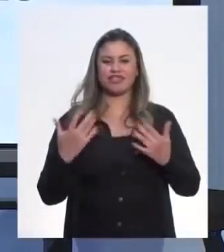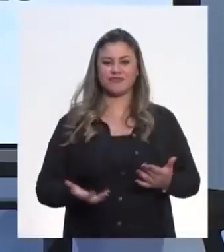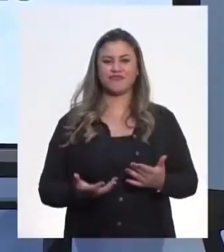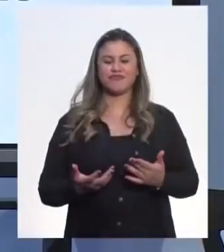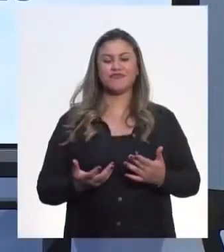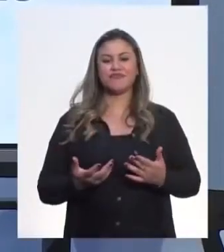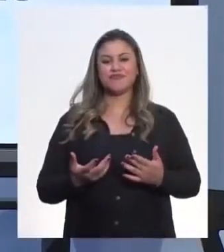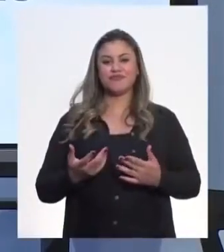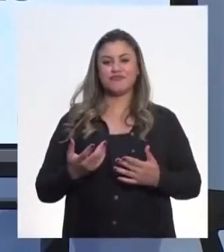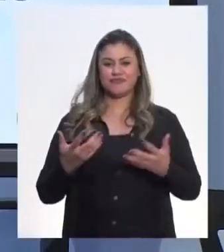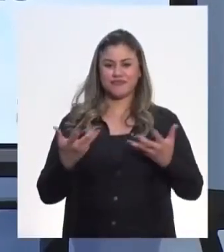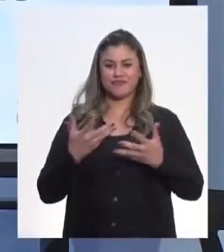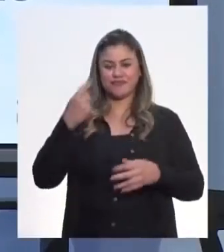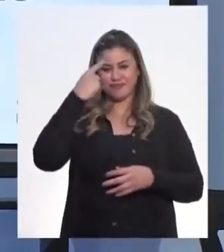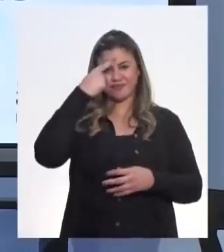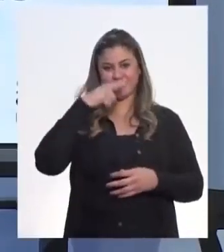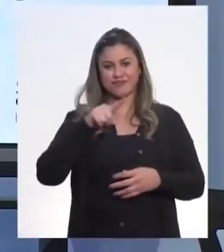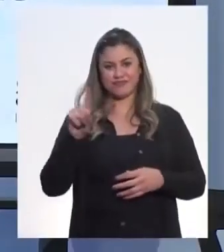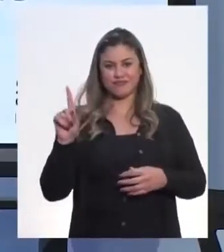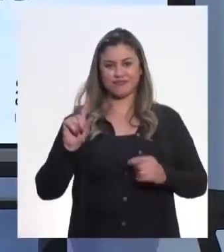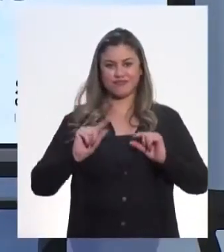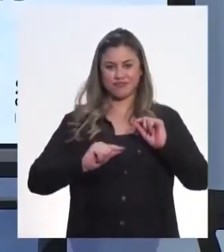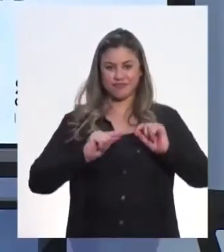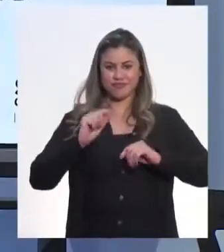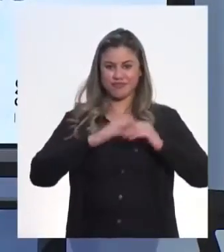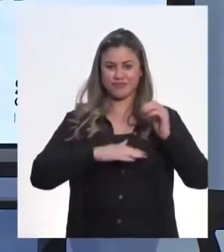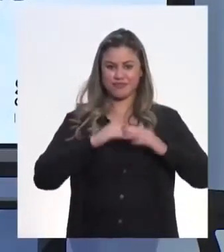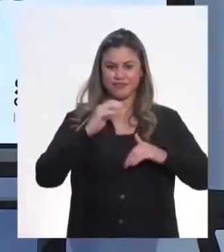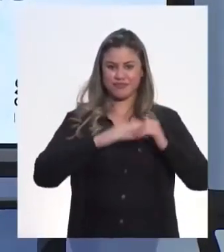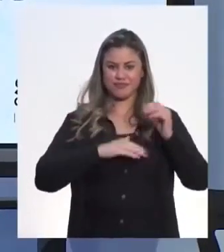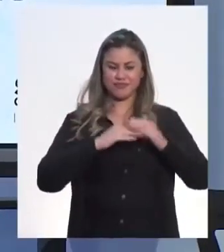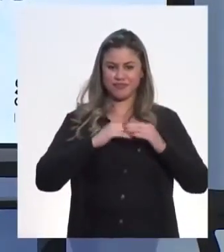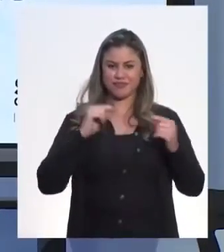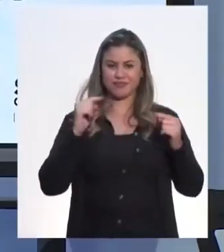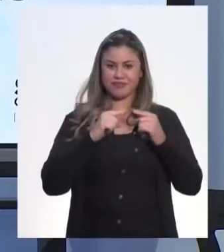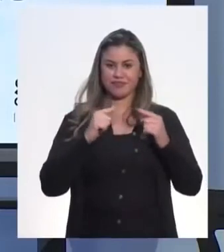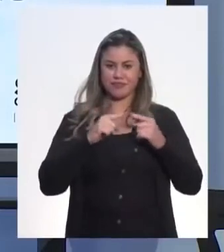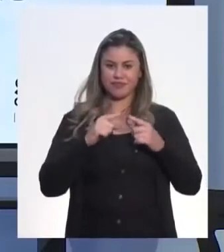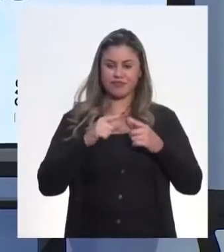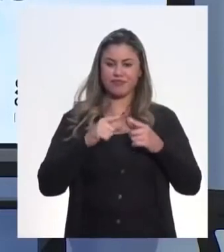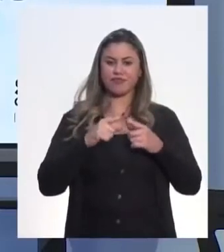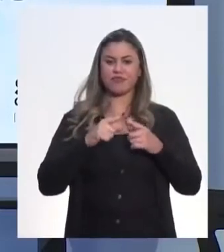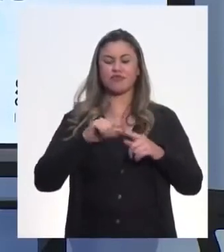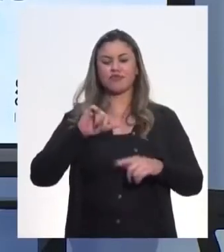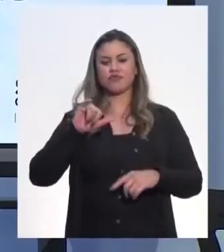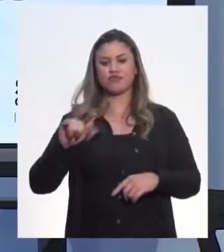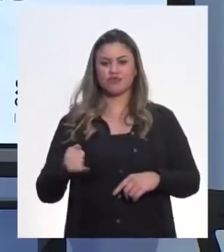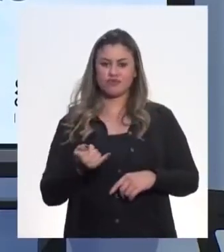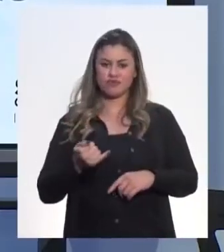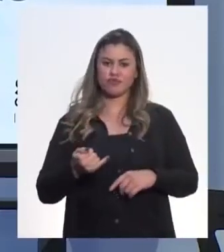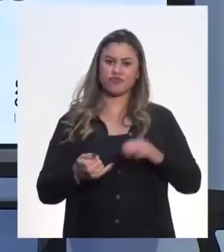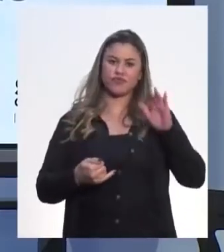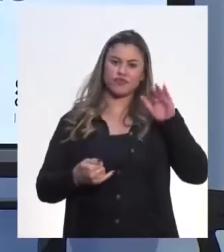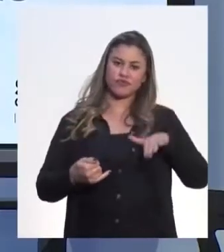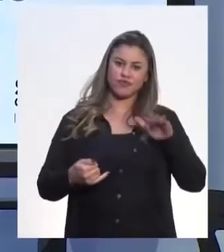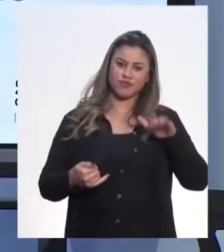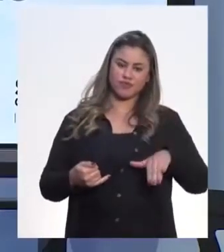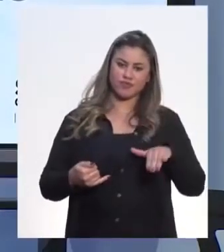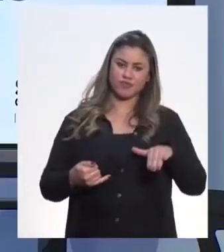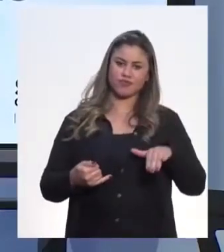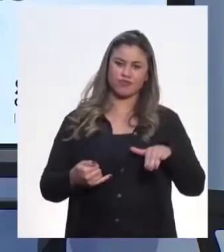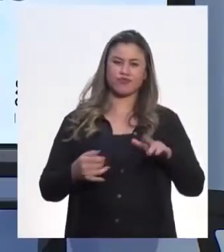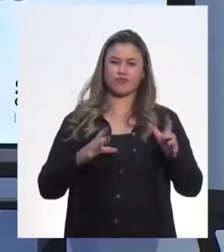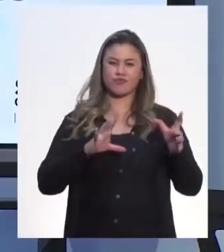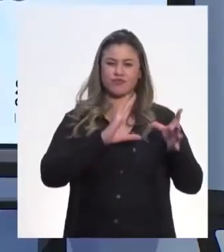verdade para última parte da habilidade que trata a relação entre juros descontos